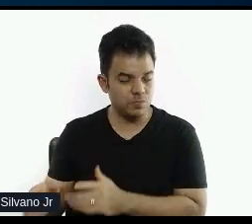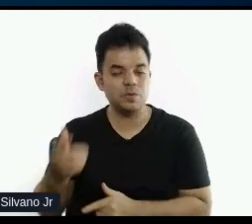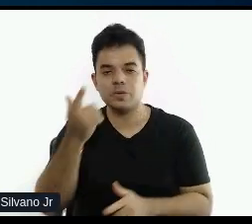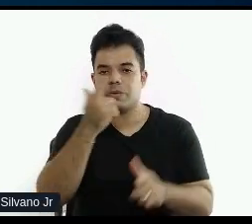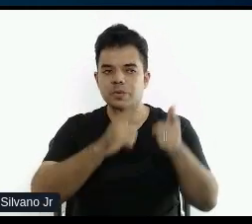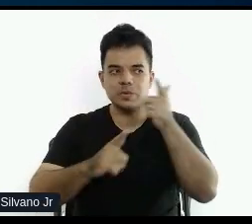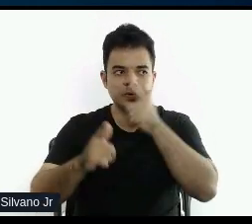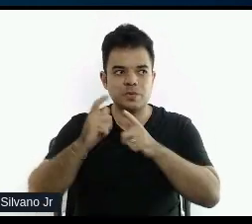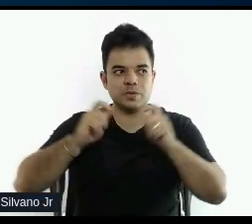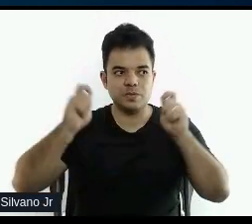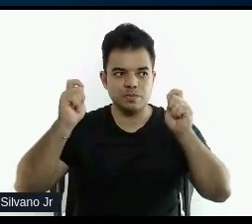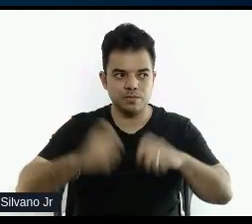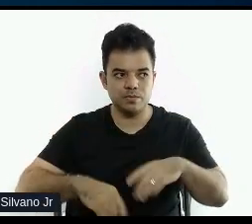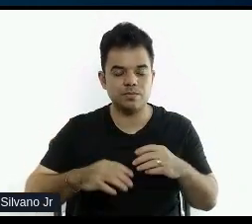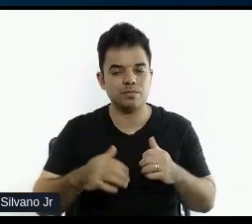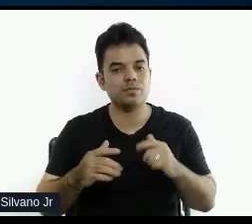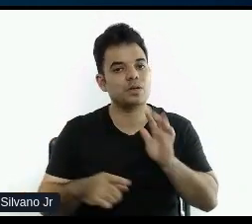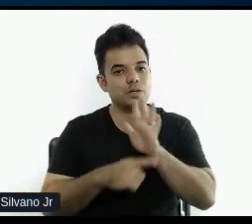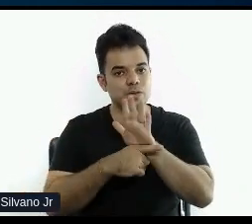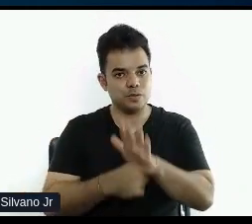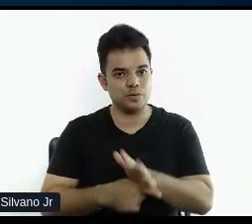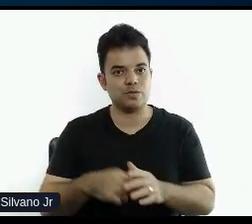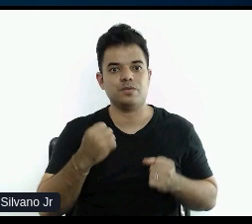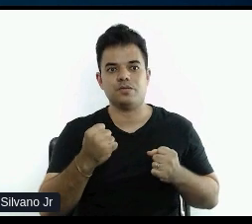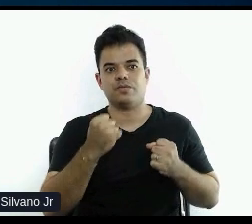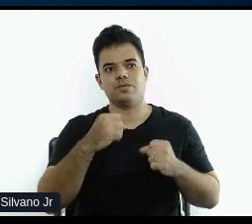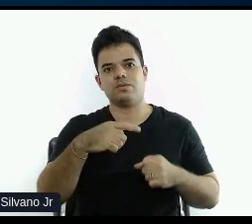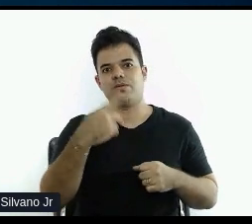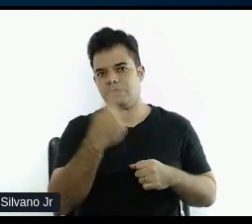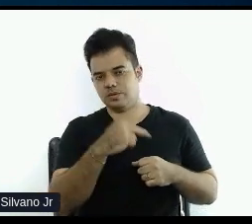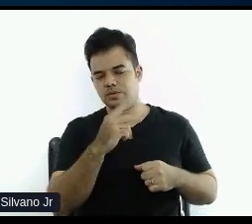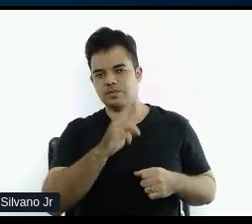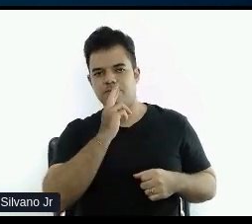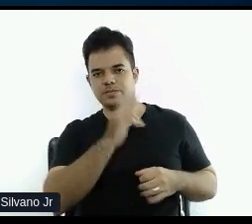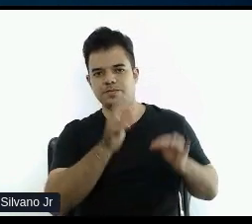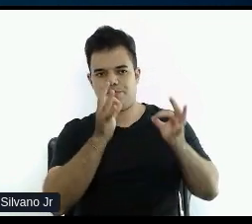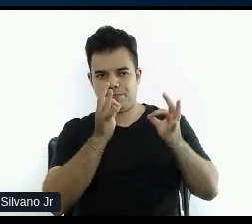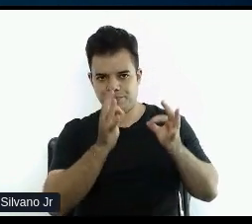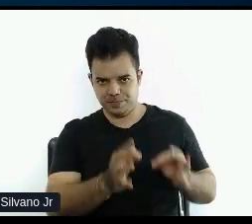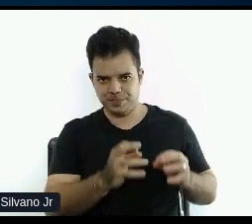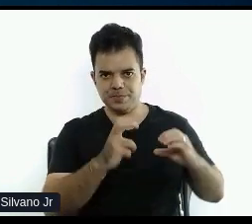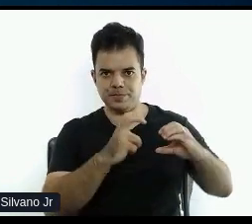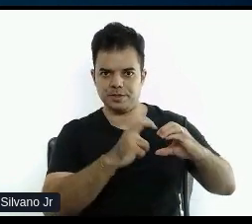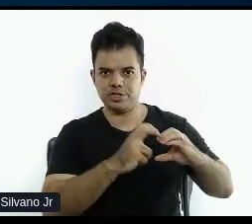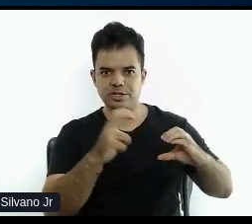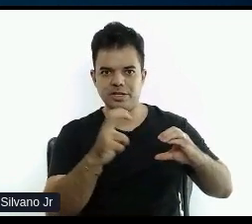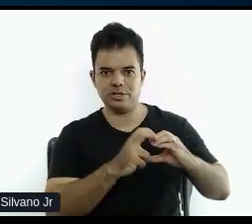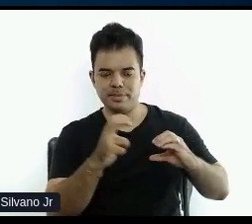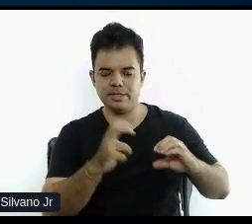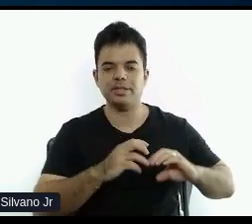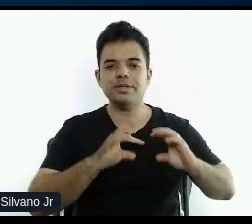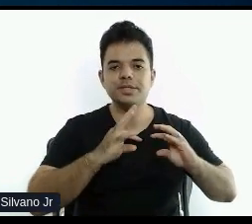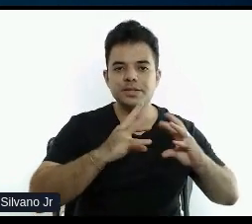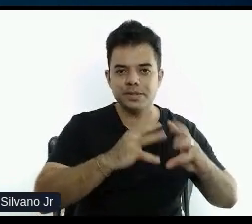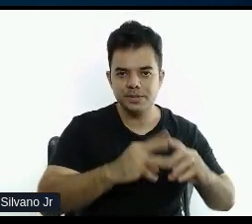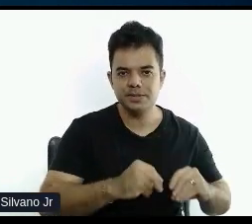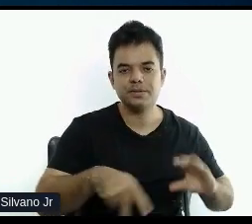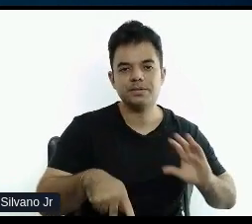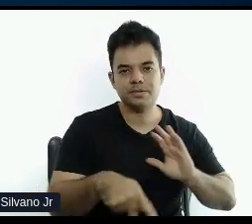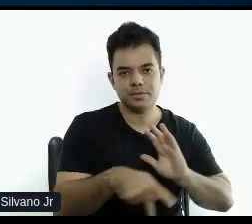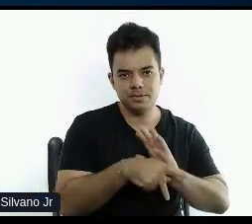consegue contemplar aqui e a gente consegue dar esse respaldo aí para os nossos usuários, para o nosso time de desenvolvimento,